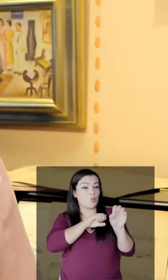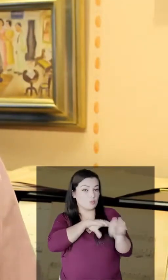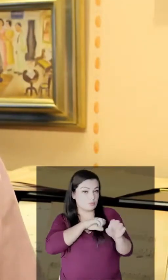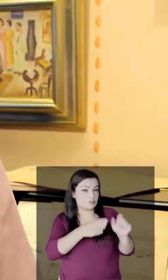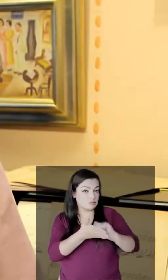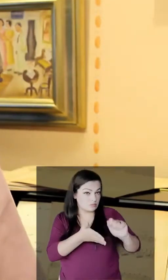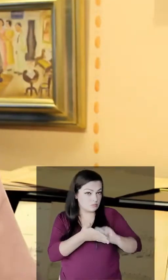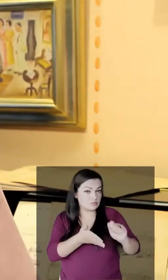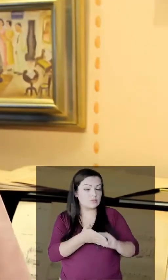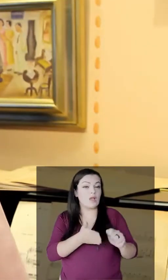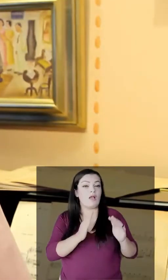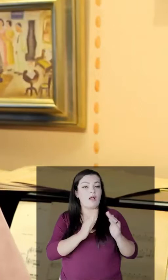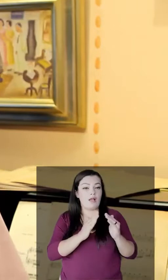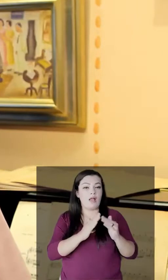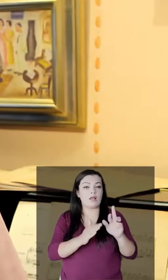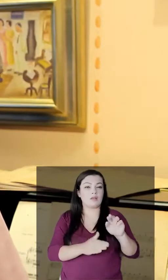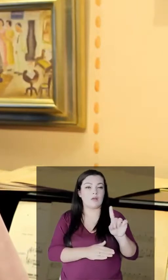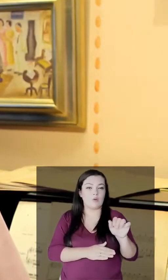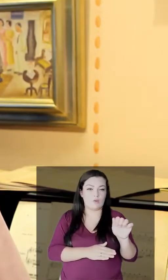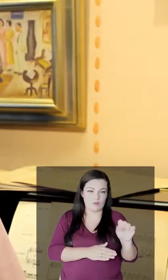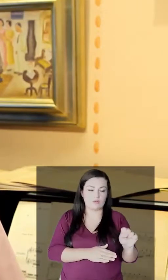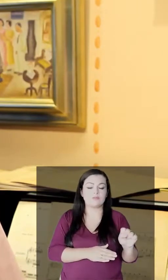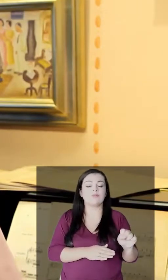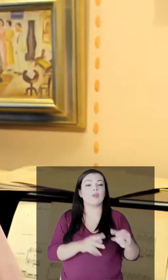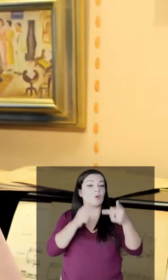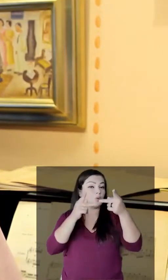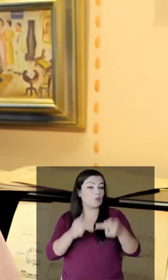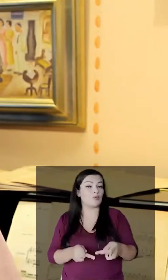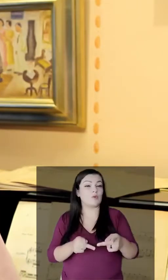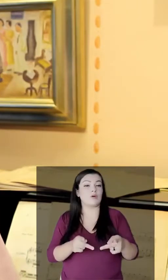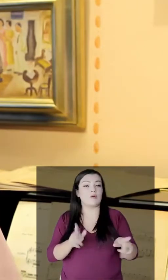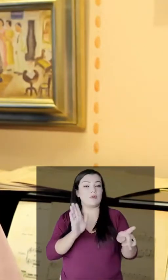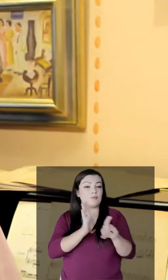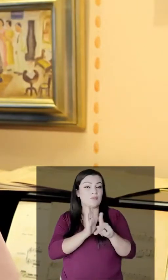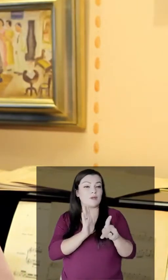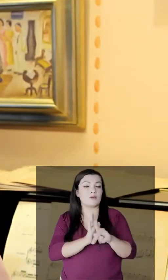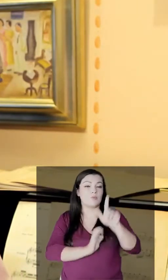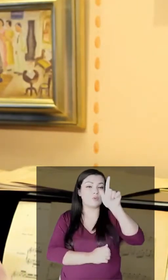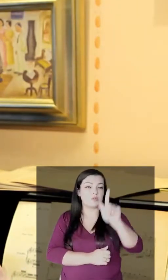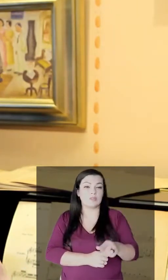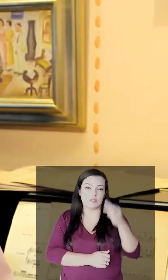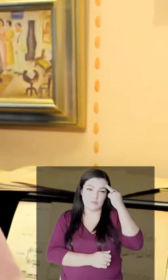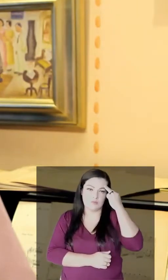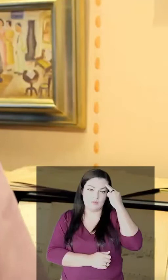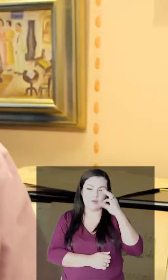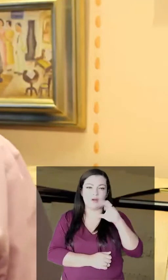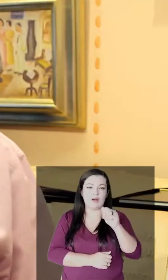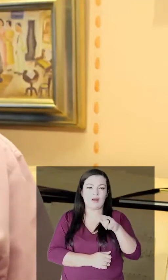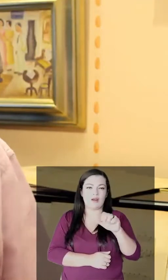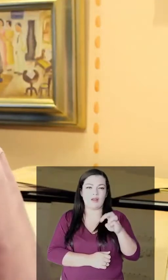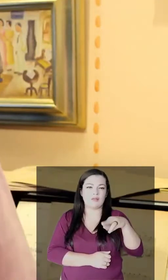da Casa das Rosas e o programa Patrimônio, Memória e Gestão Cultural da Casa Mário de